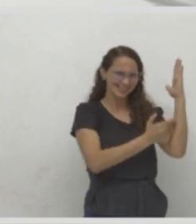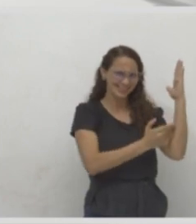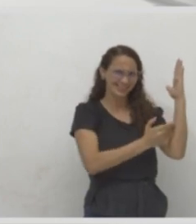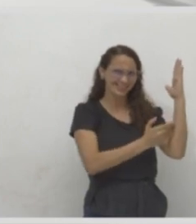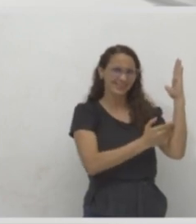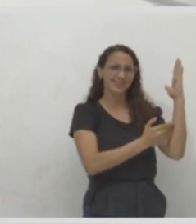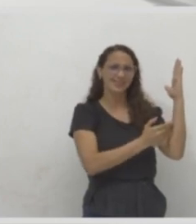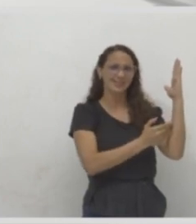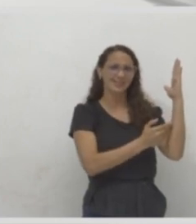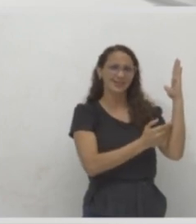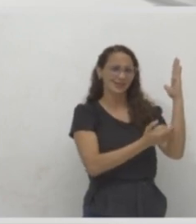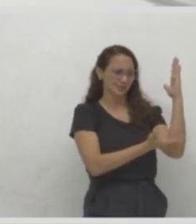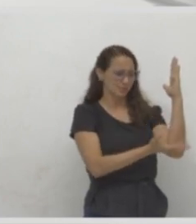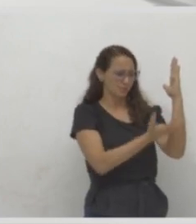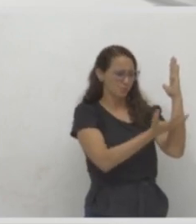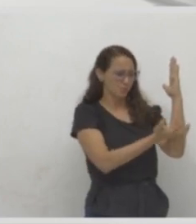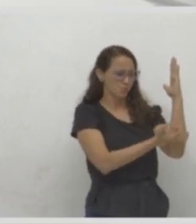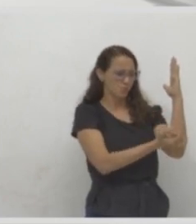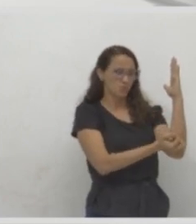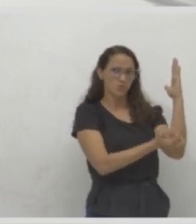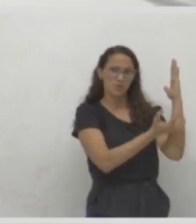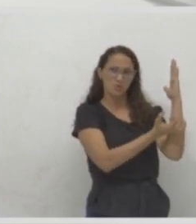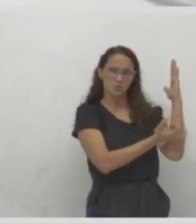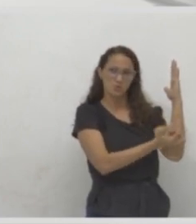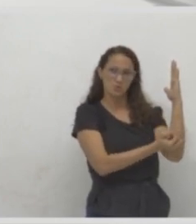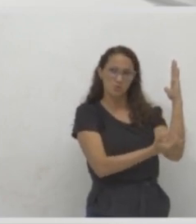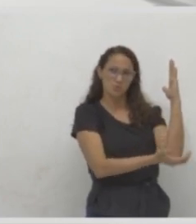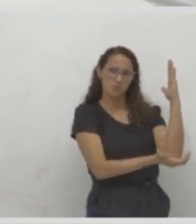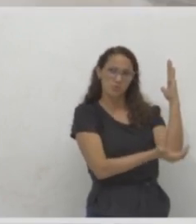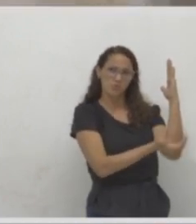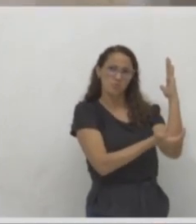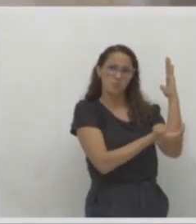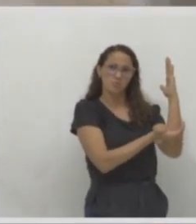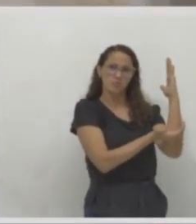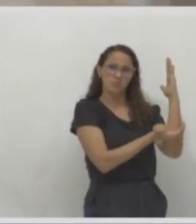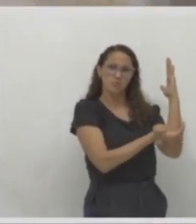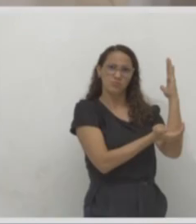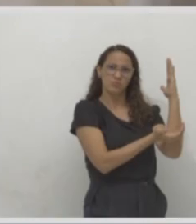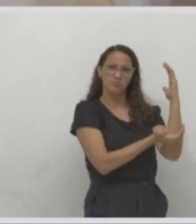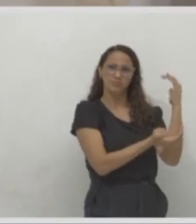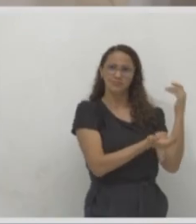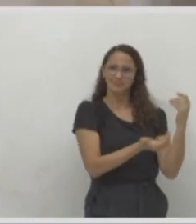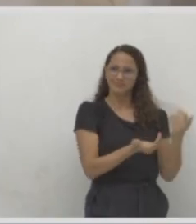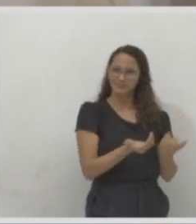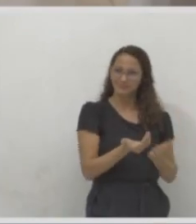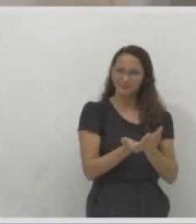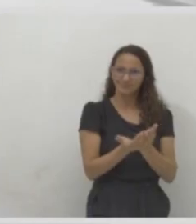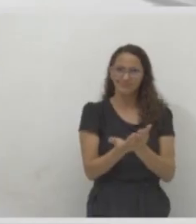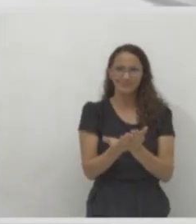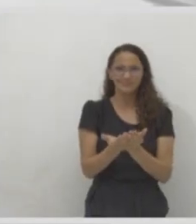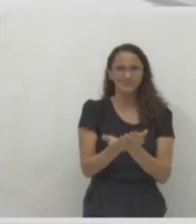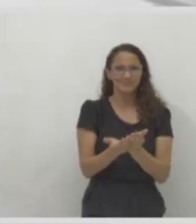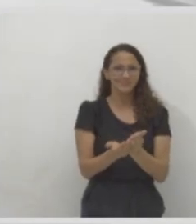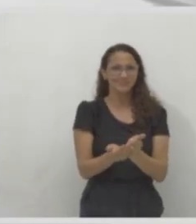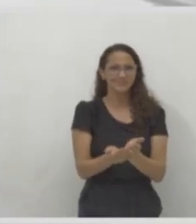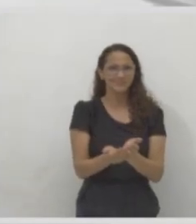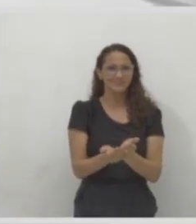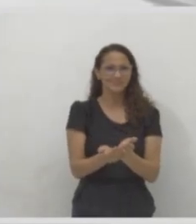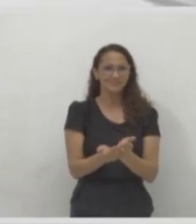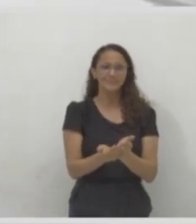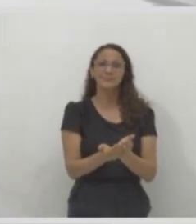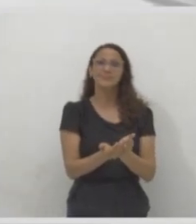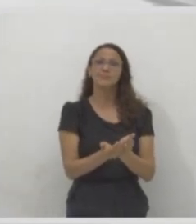riscar as árvores, descendo o líquido, armazenando numa cuia. Olha só, gente, armazena na cuia, tá?